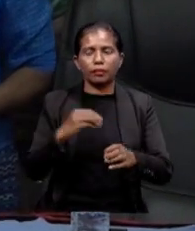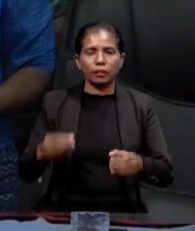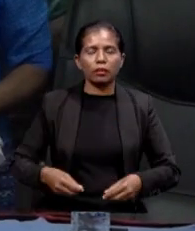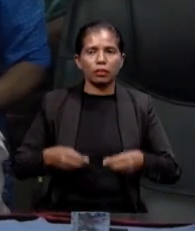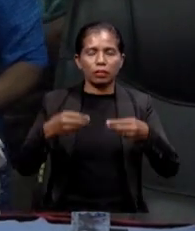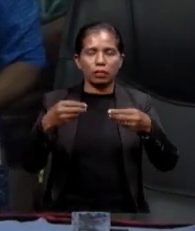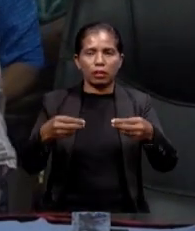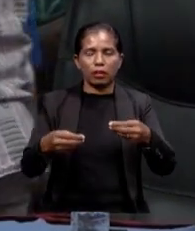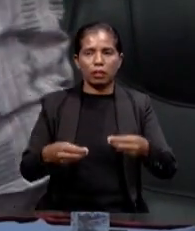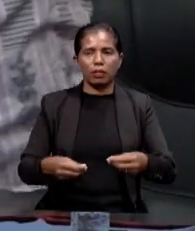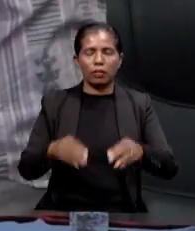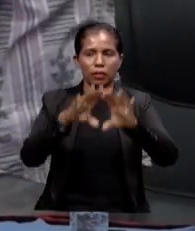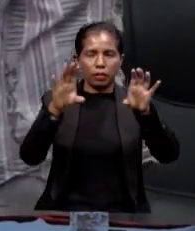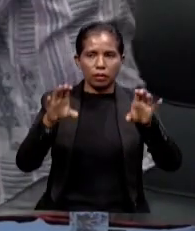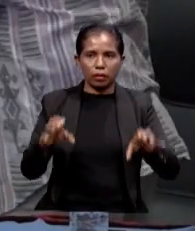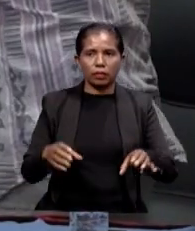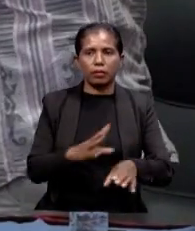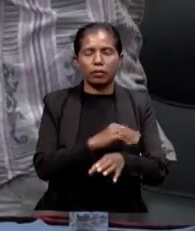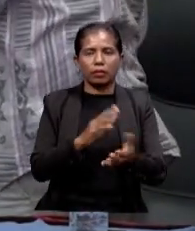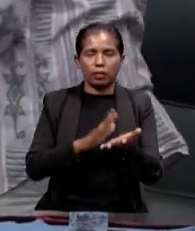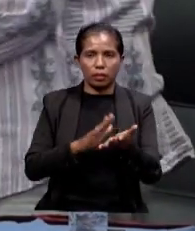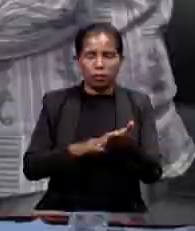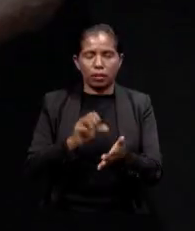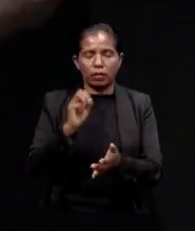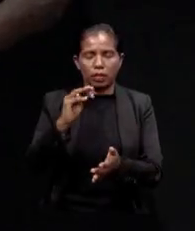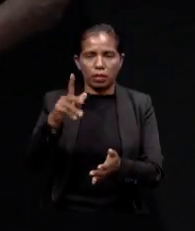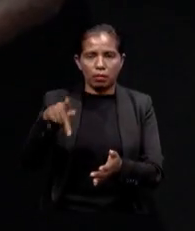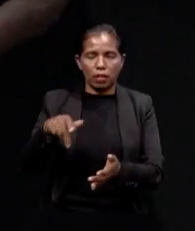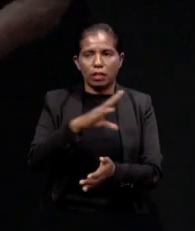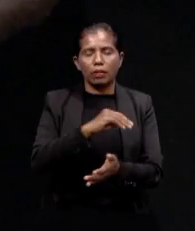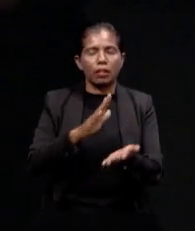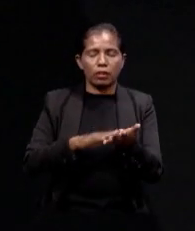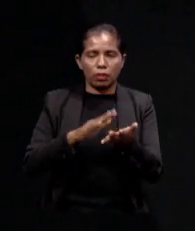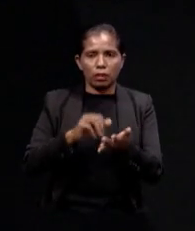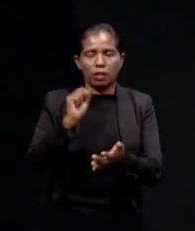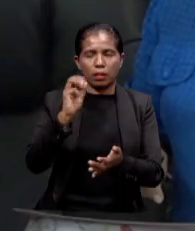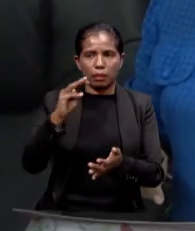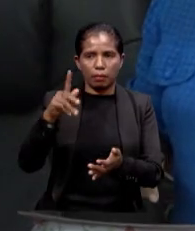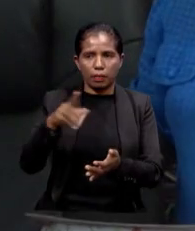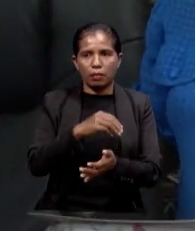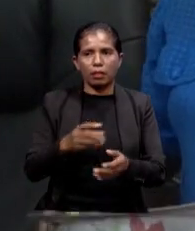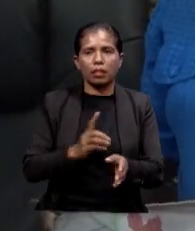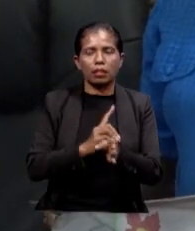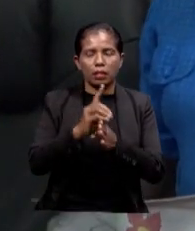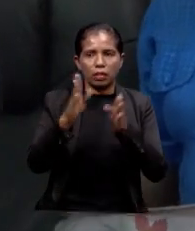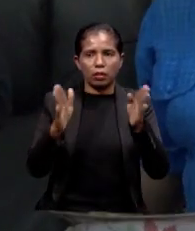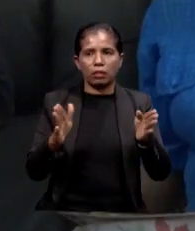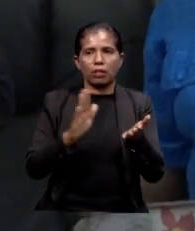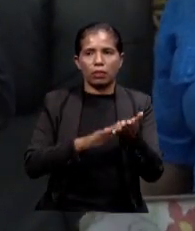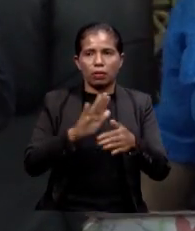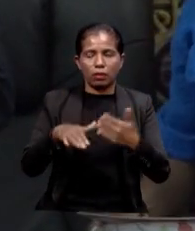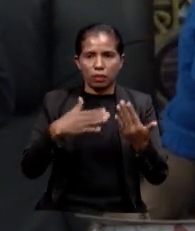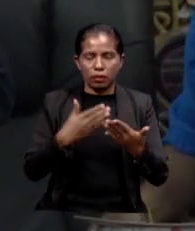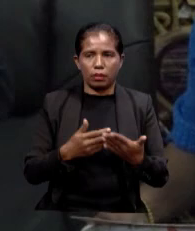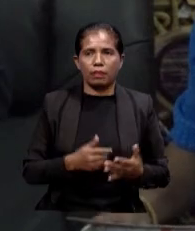básico, ensino secundário geral, ensino secundário técnico vocacional no recorrente para diretor escola Sira. Tira